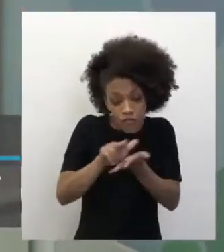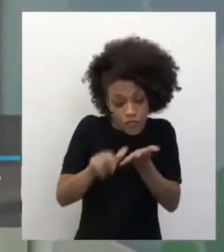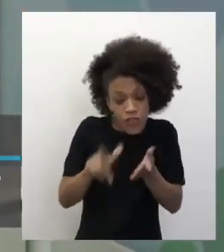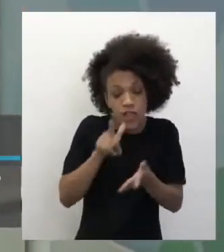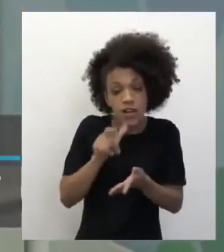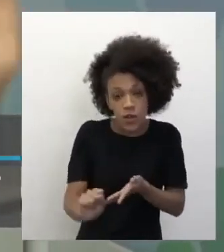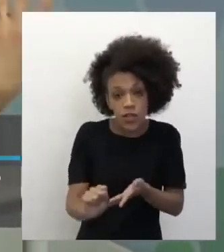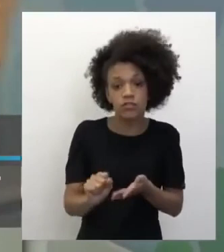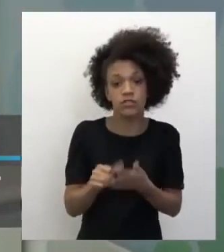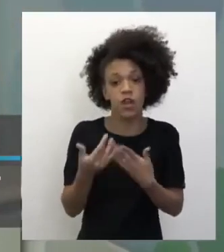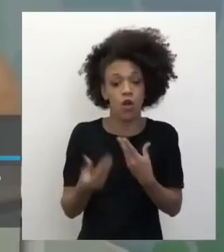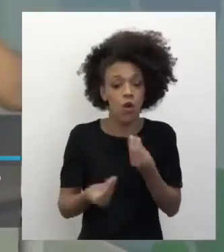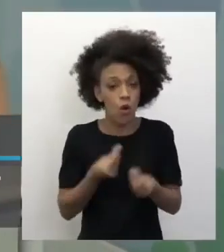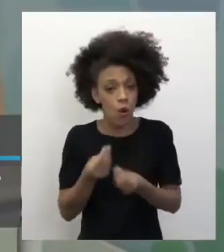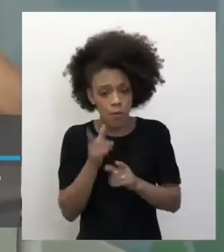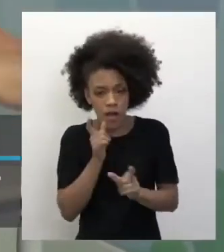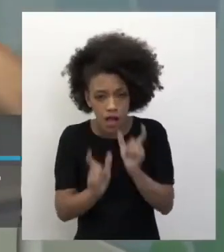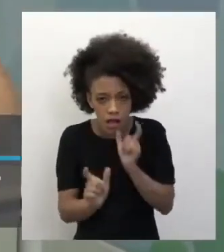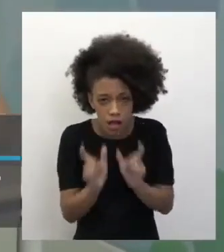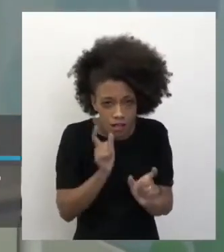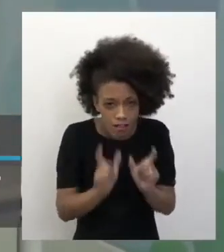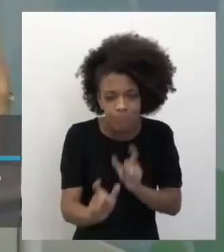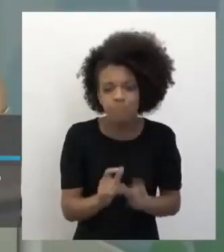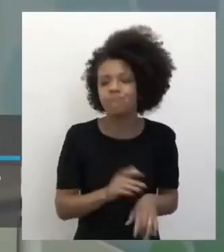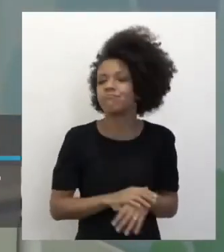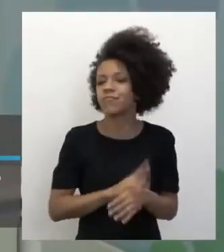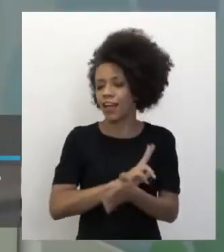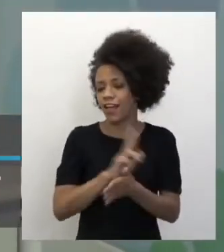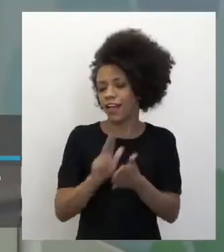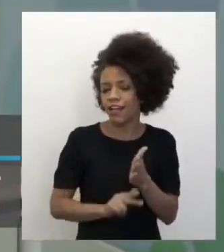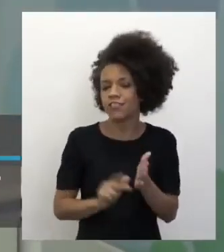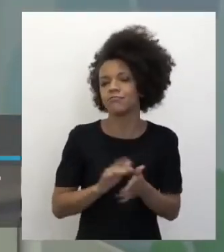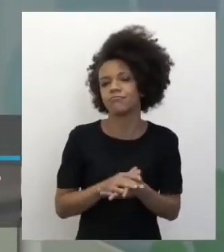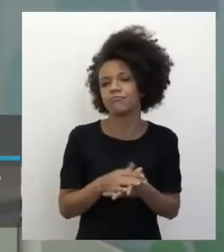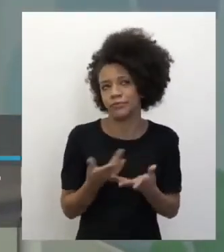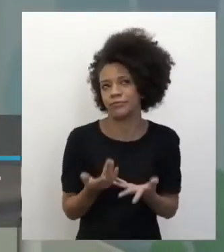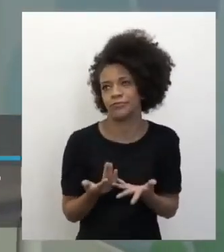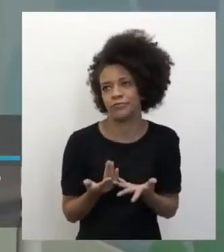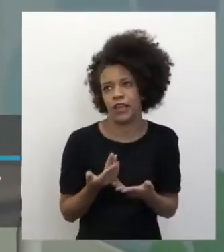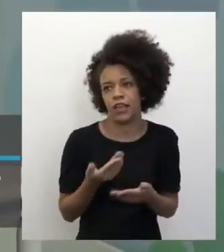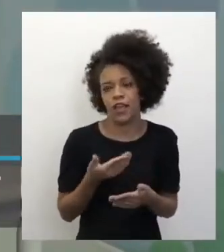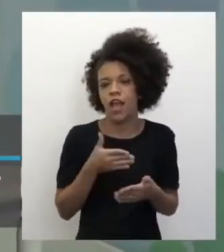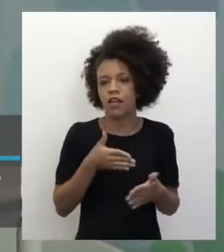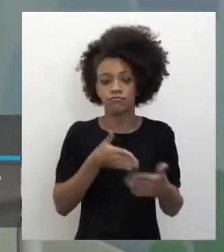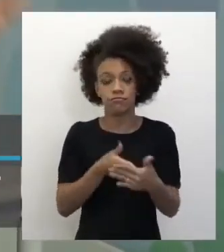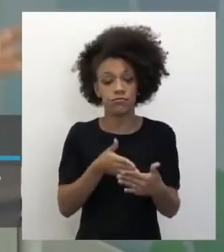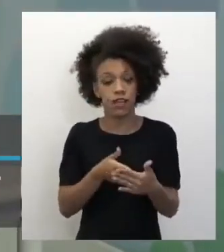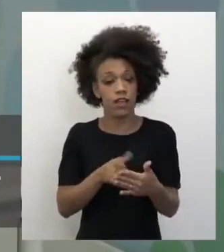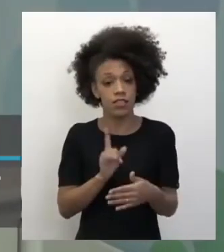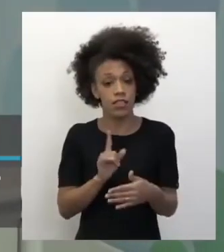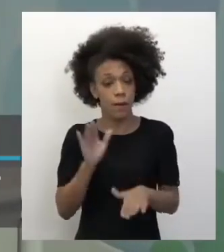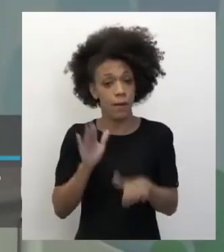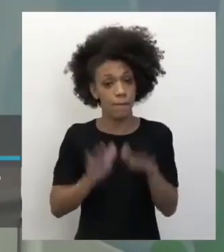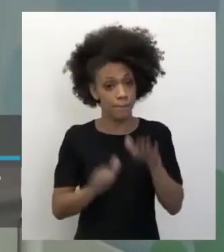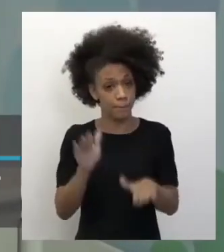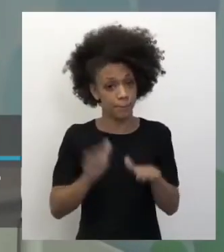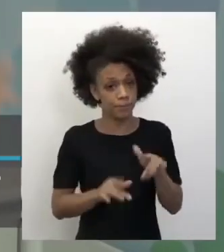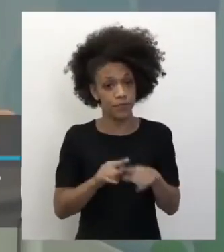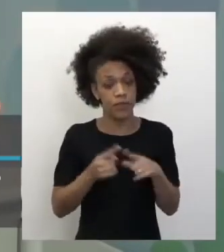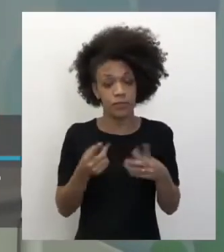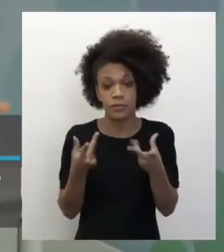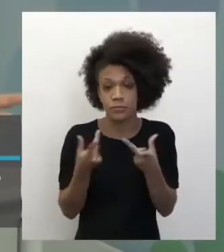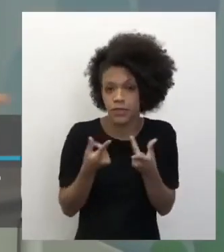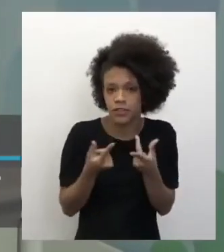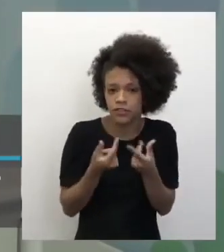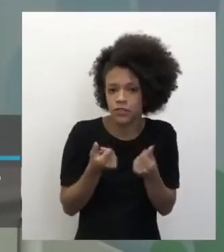língua, como a língua é dinâmica, como a língua ela é, não é? Não digo que ela é instável, mas ela é variável e é uma